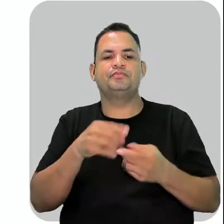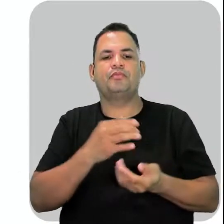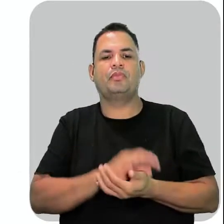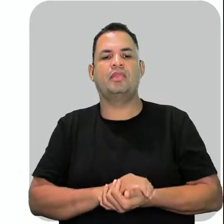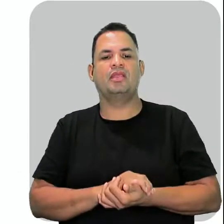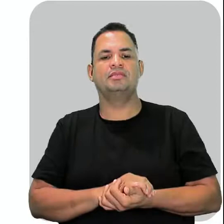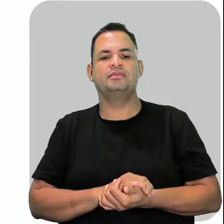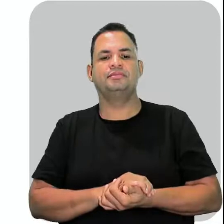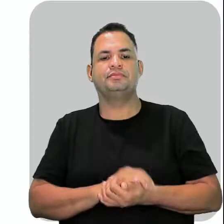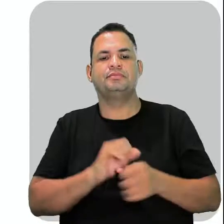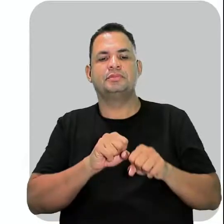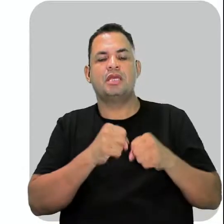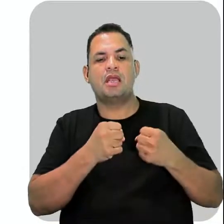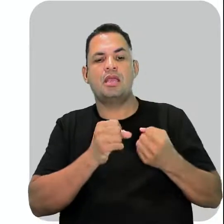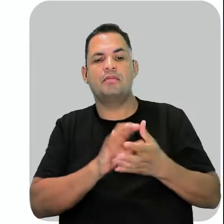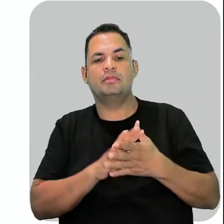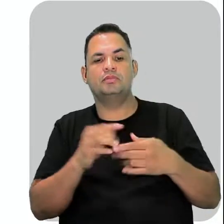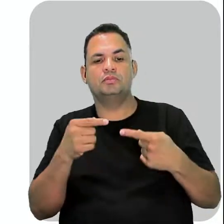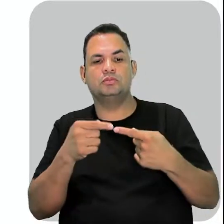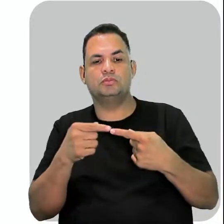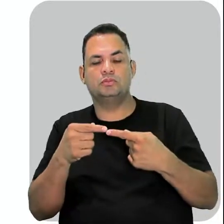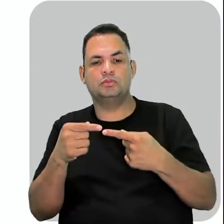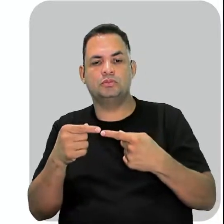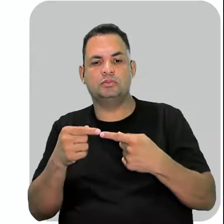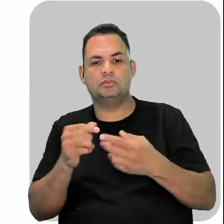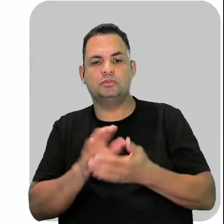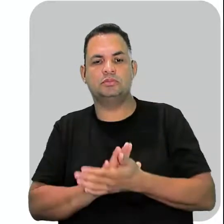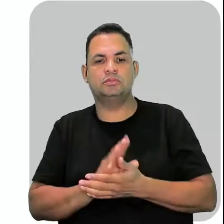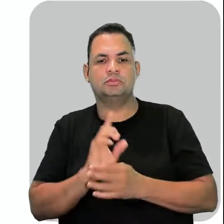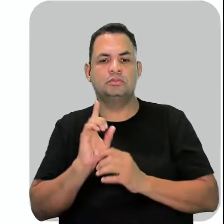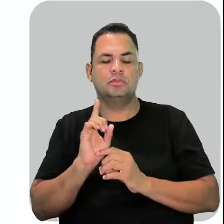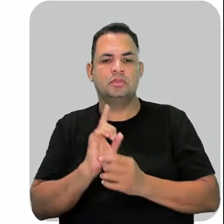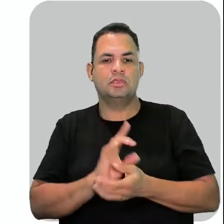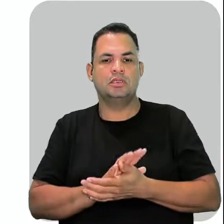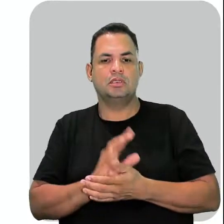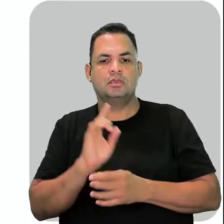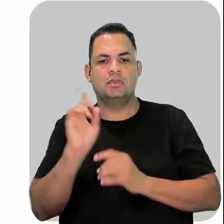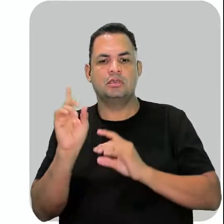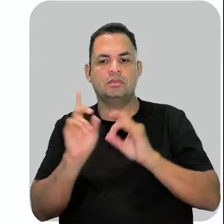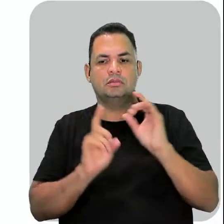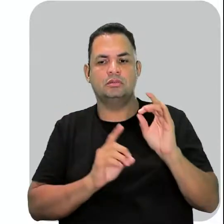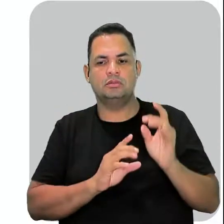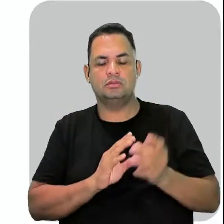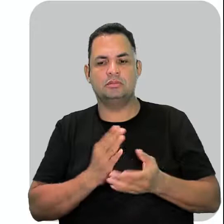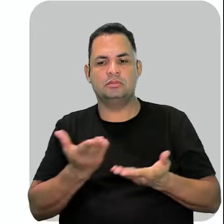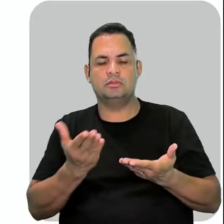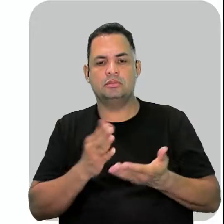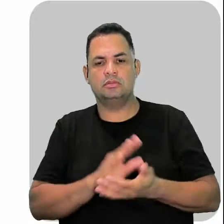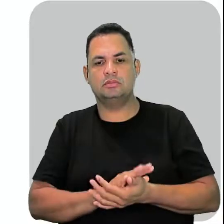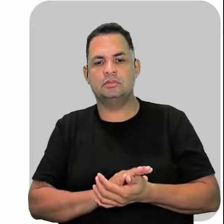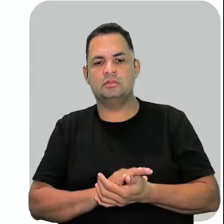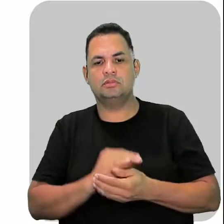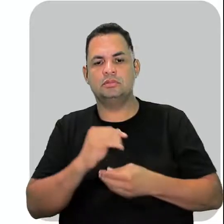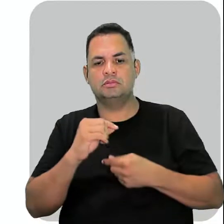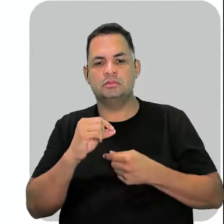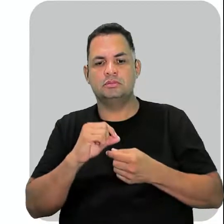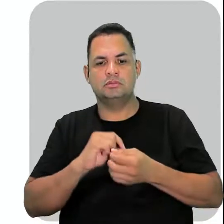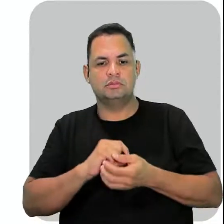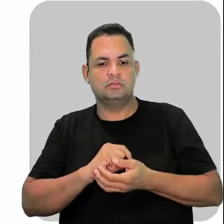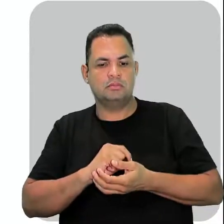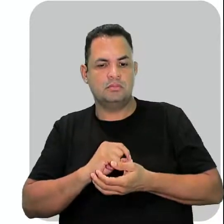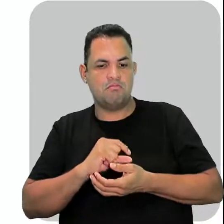esses monômeros, eles vão se ligar sucessivamente, um vai ligando ao outro, que vai aumentar